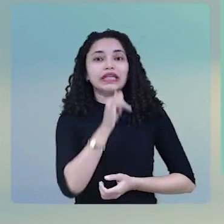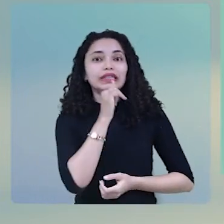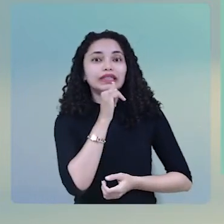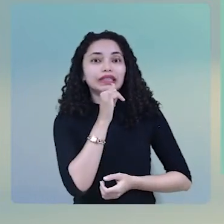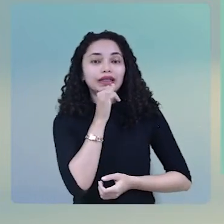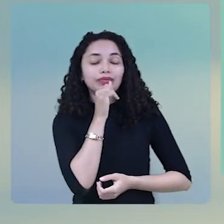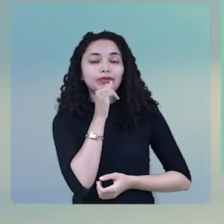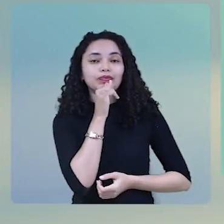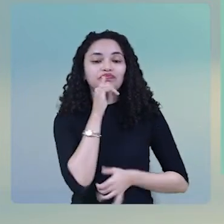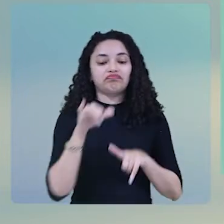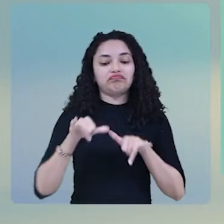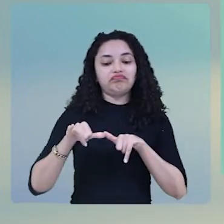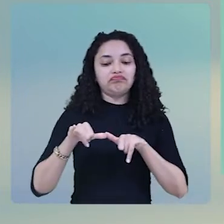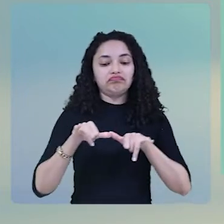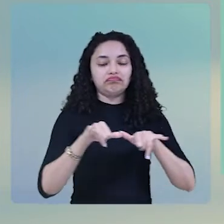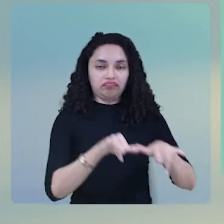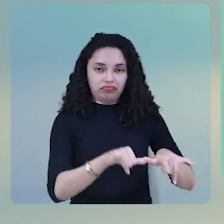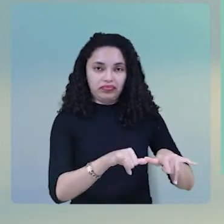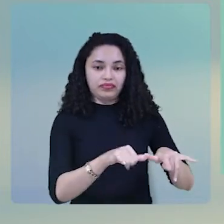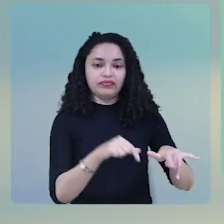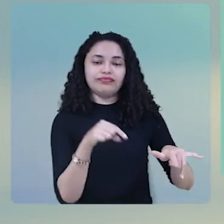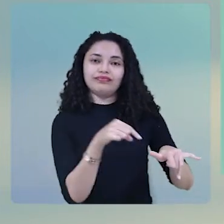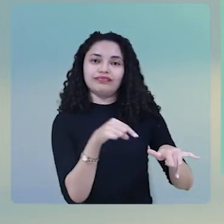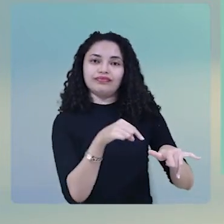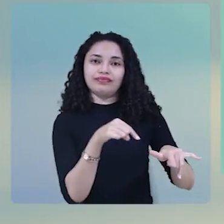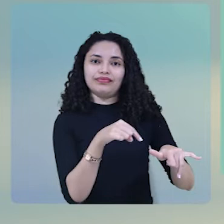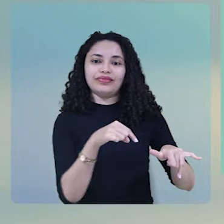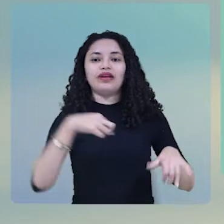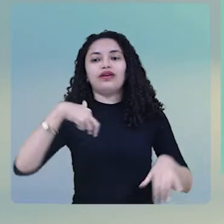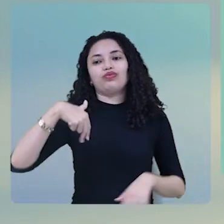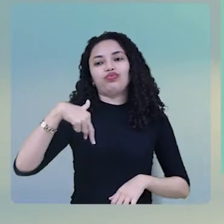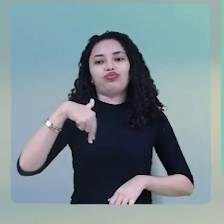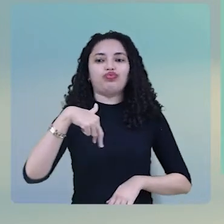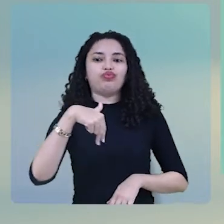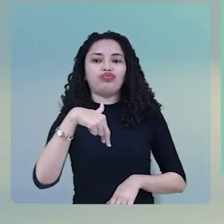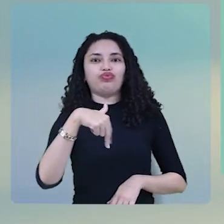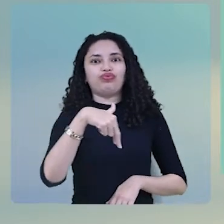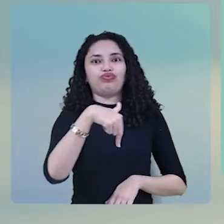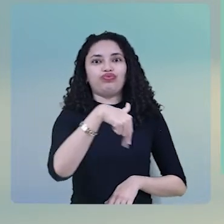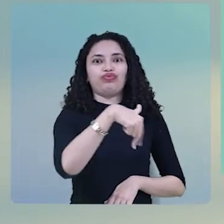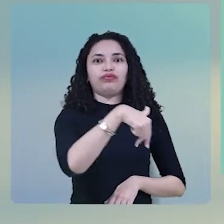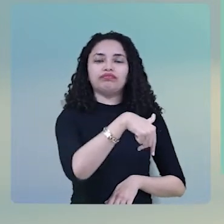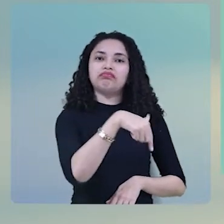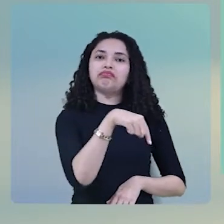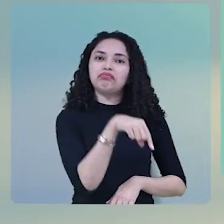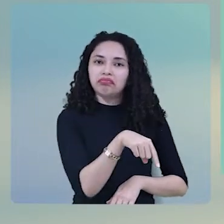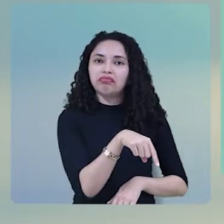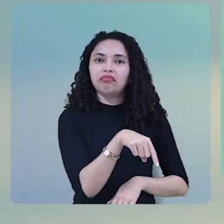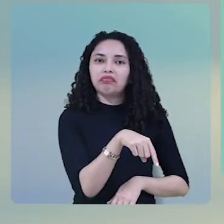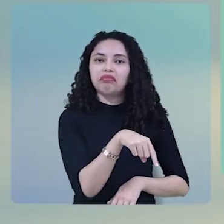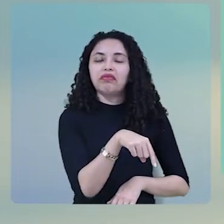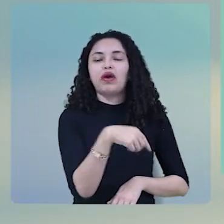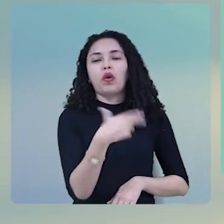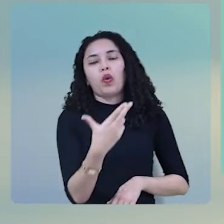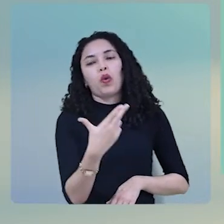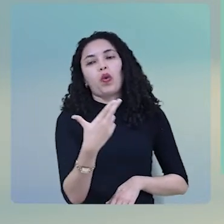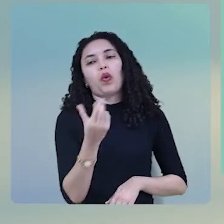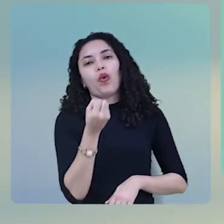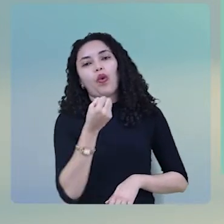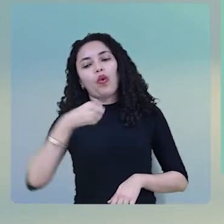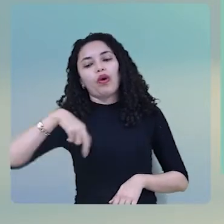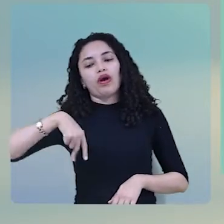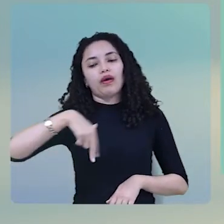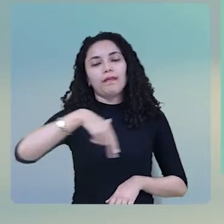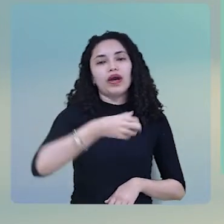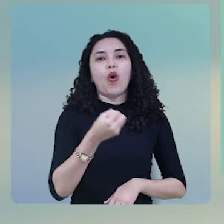ir ao supermercado. Nós precisamos nos deslocar ao supermercado. Então, se eu for ao supermercado caminhando, se eu for ao